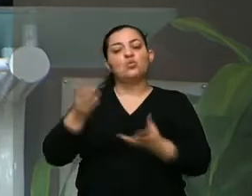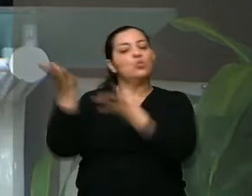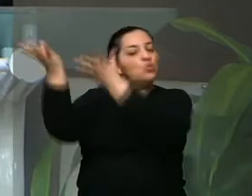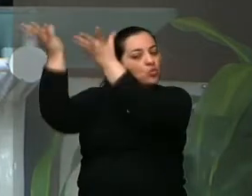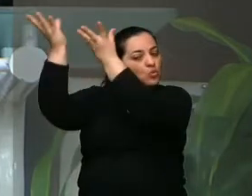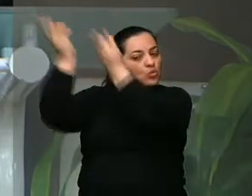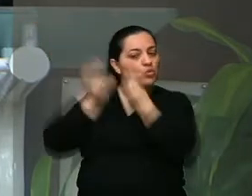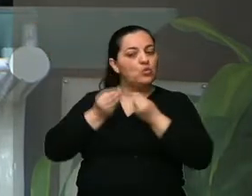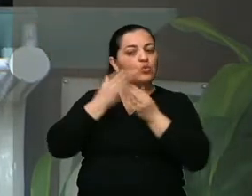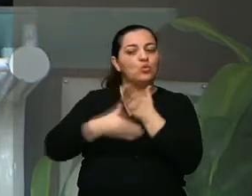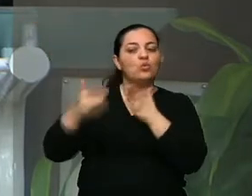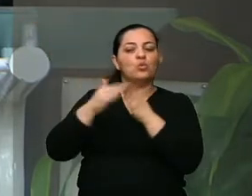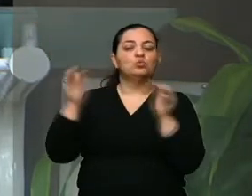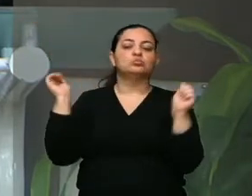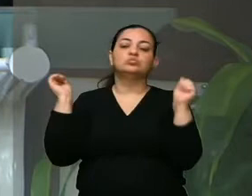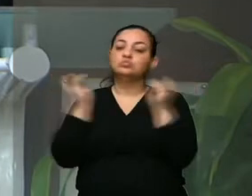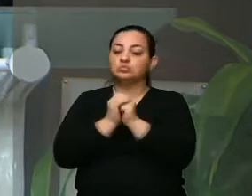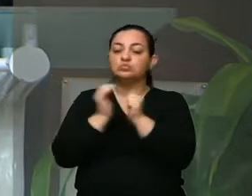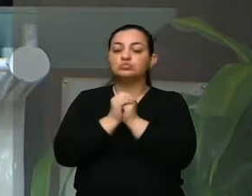nem